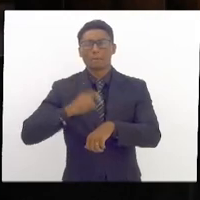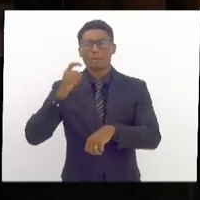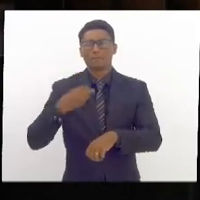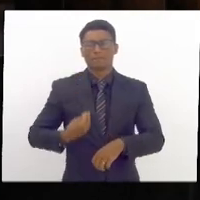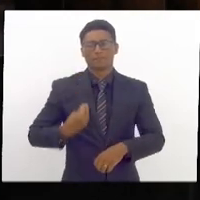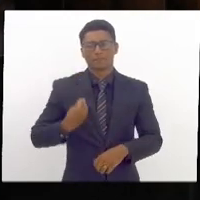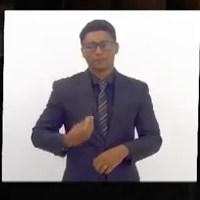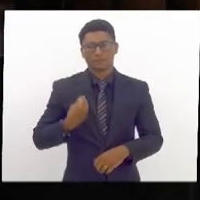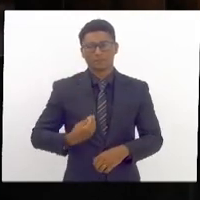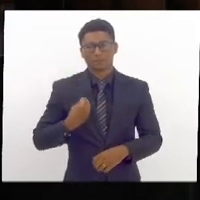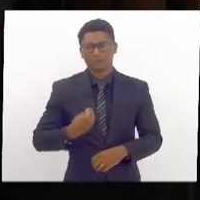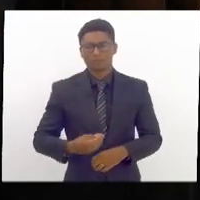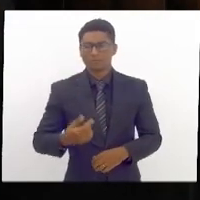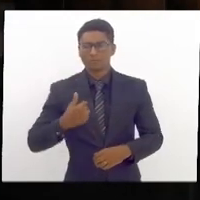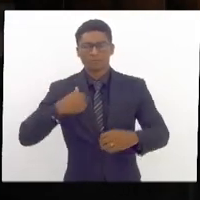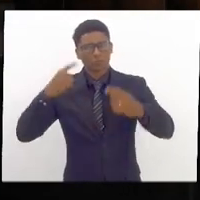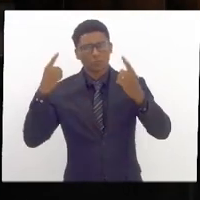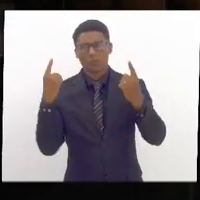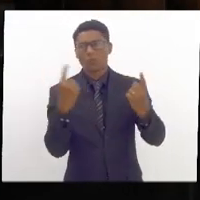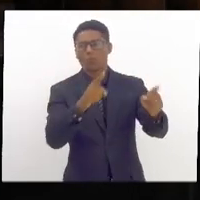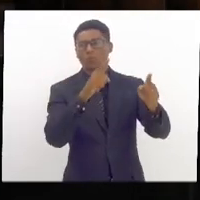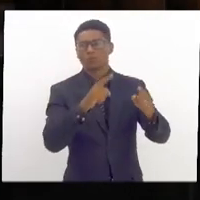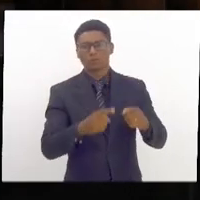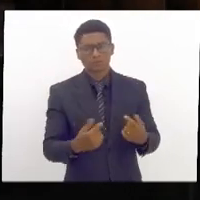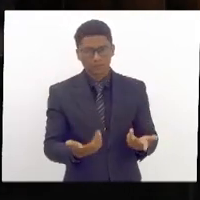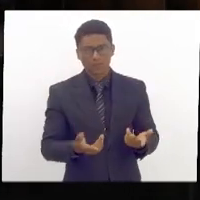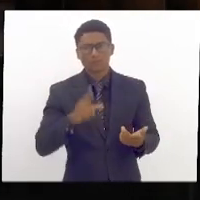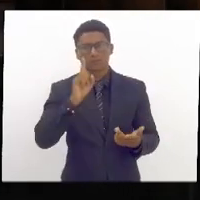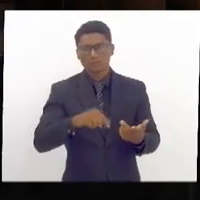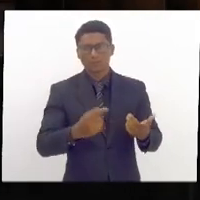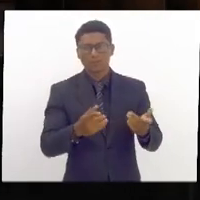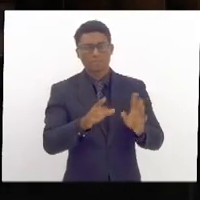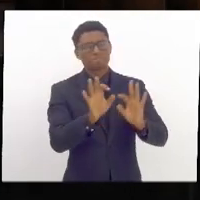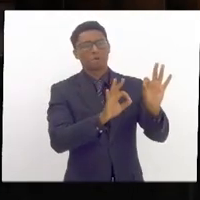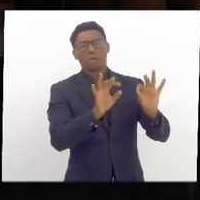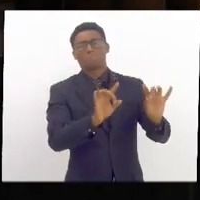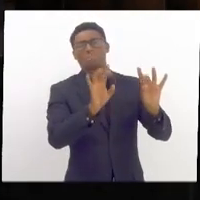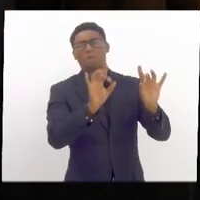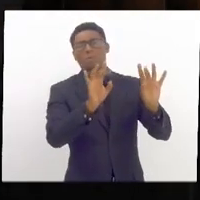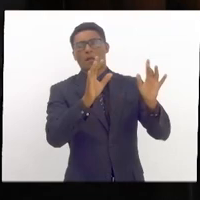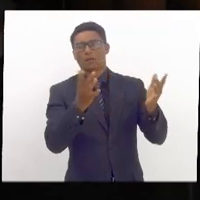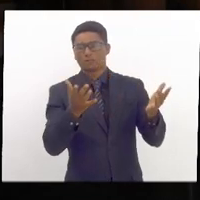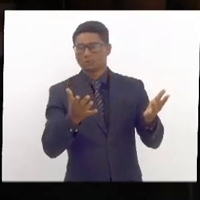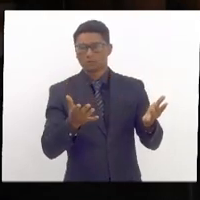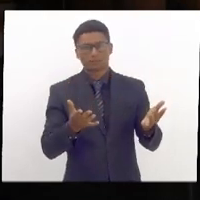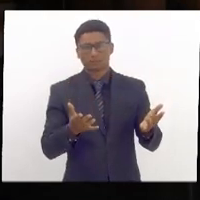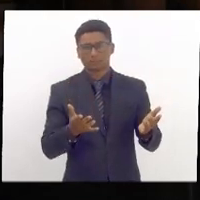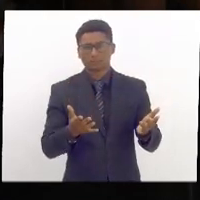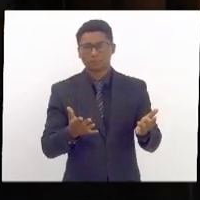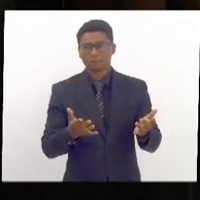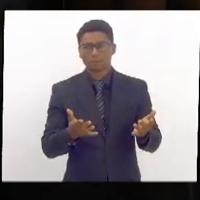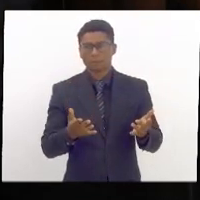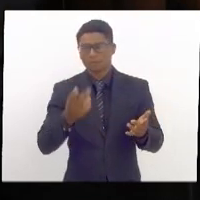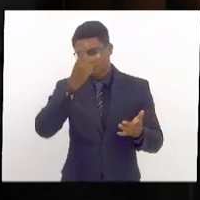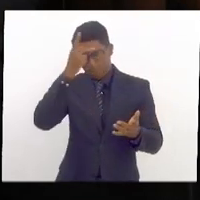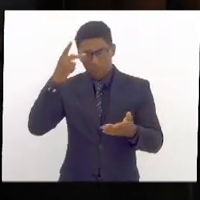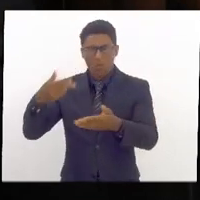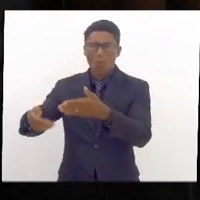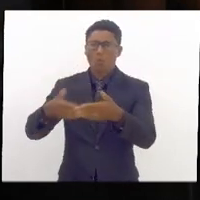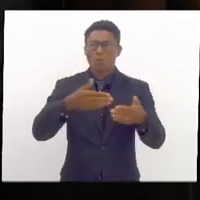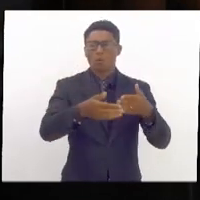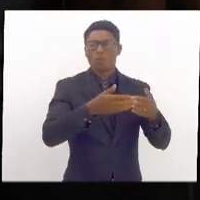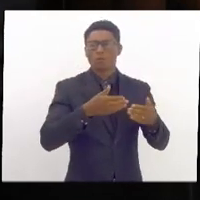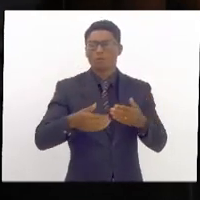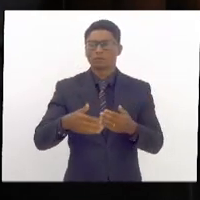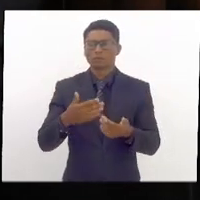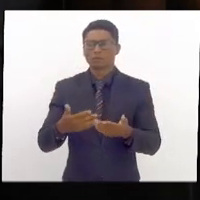Eu, conceitualmente, sou contrário a regimes especiais, de prerrogativas especiais, de privilégios especiais, a favor de quem quer que seja. Repito, não é